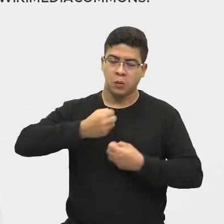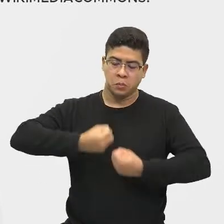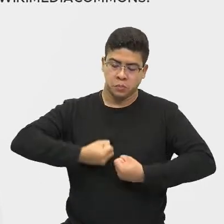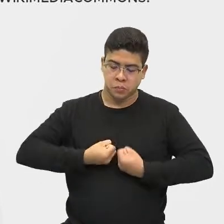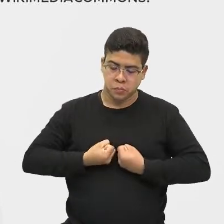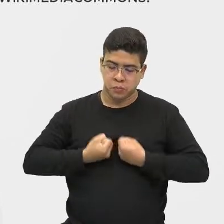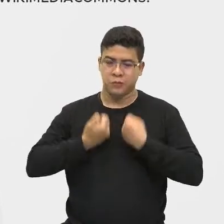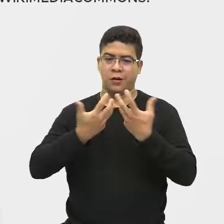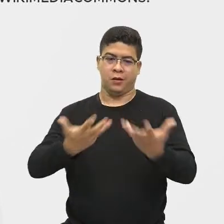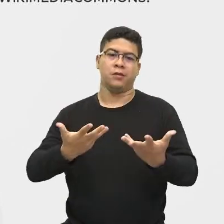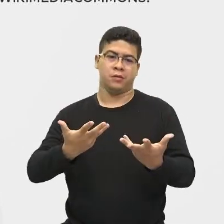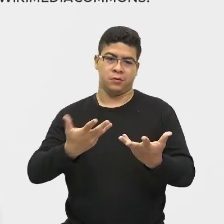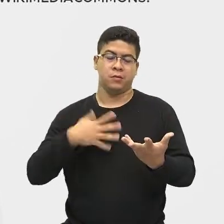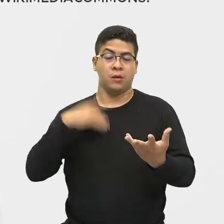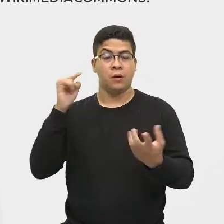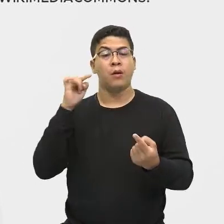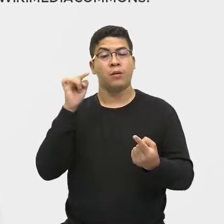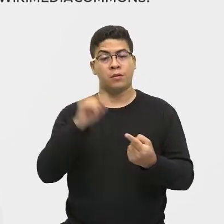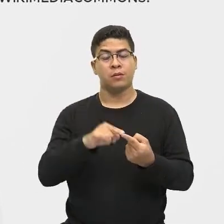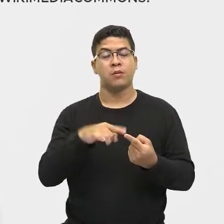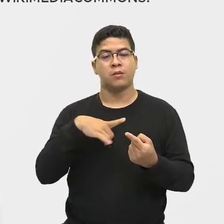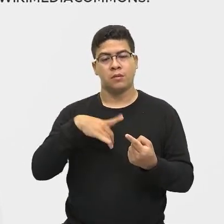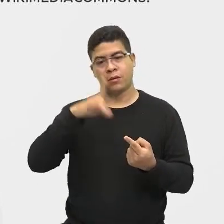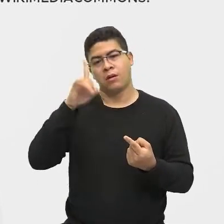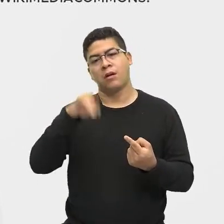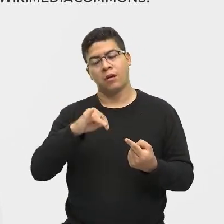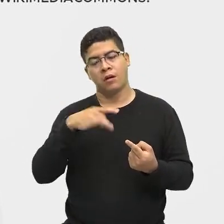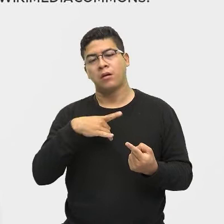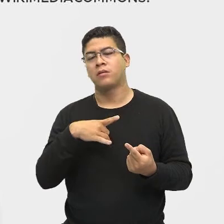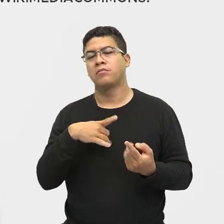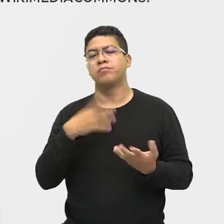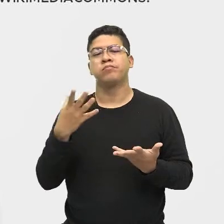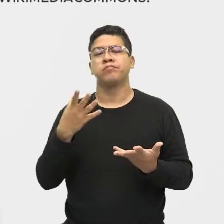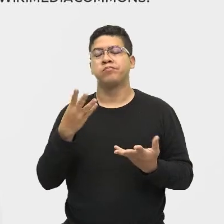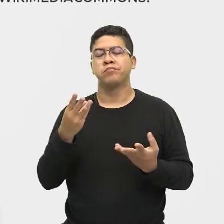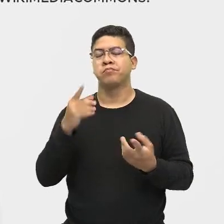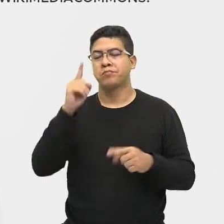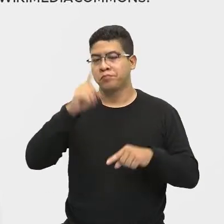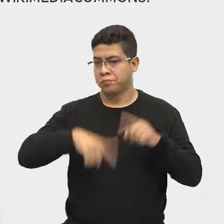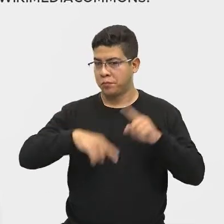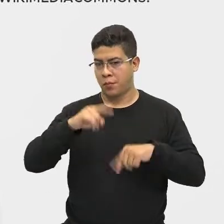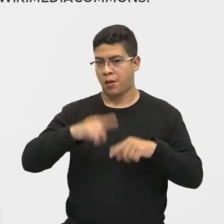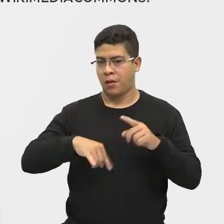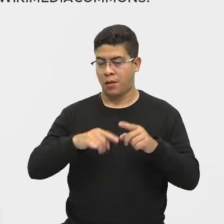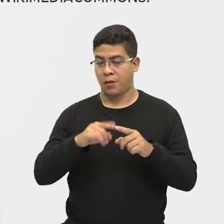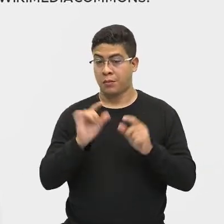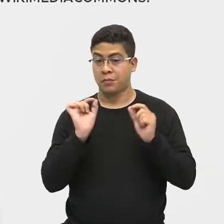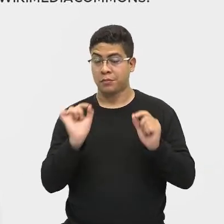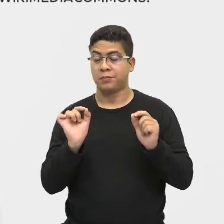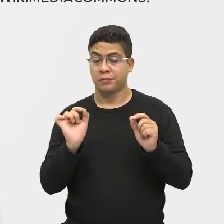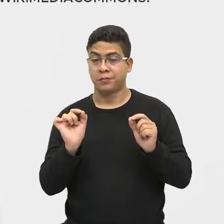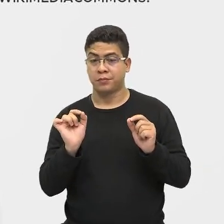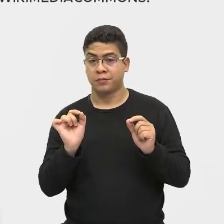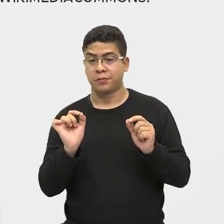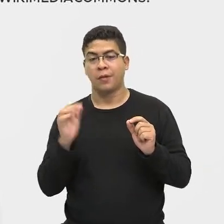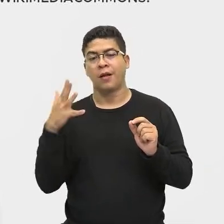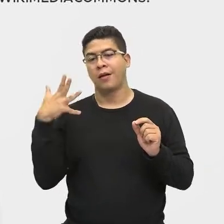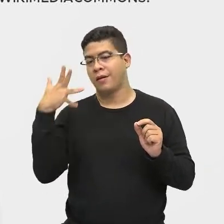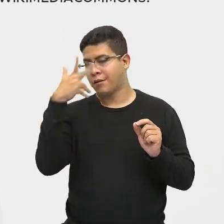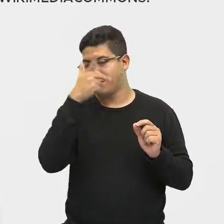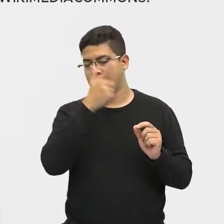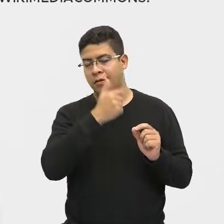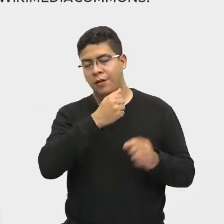era este o objetivo, porque ele tinha como objeto, né, a beleza,